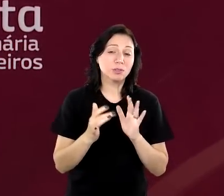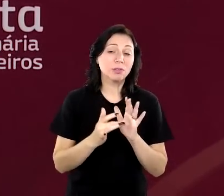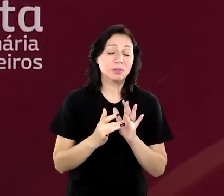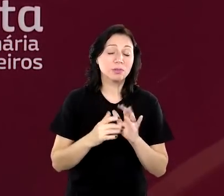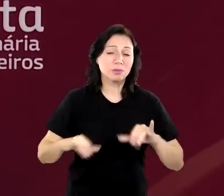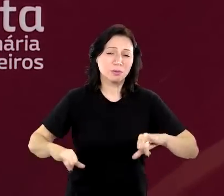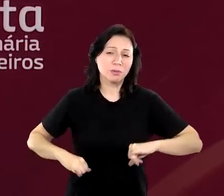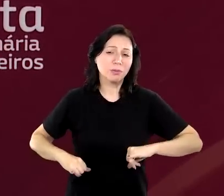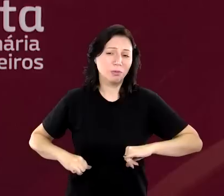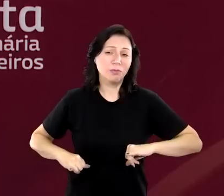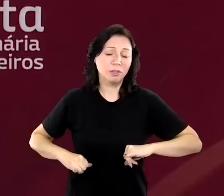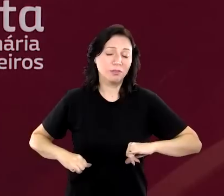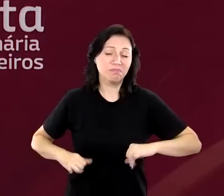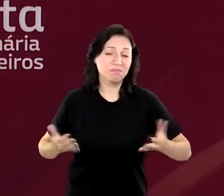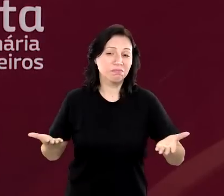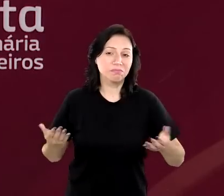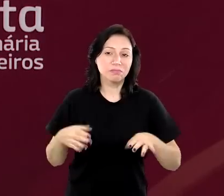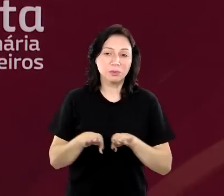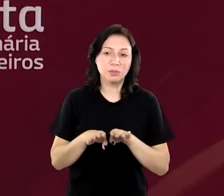o desafio.